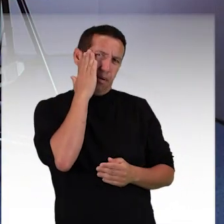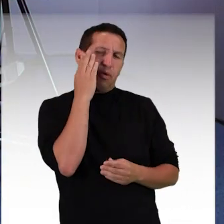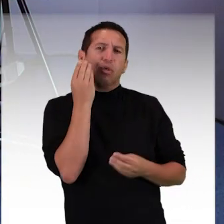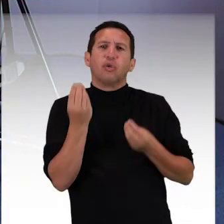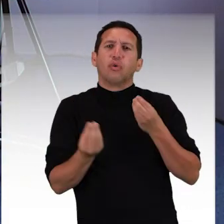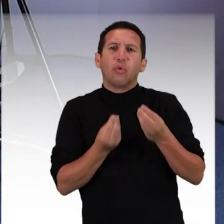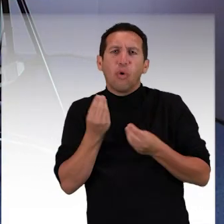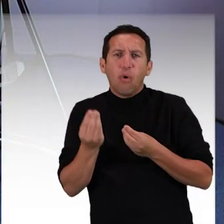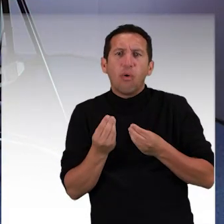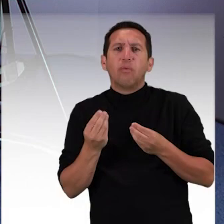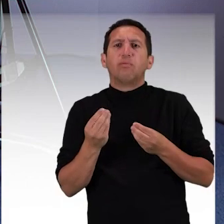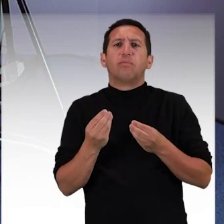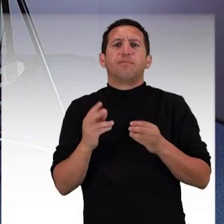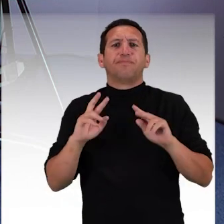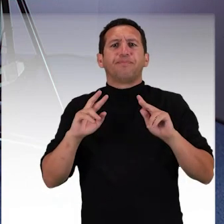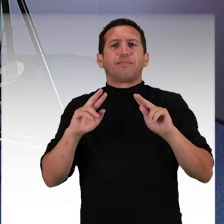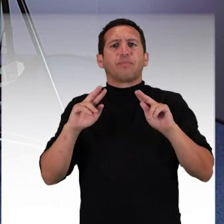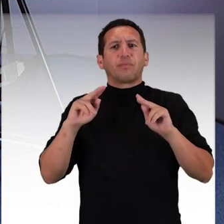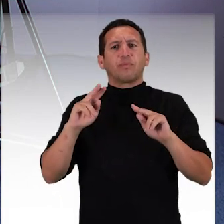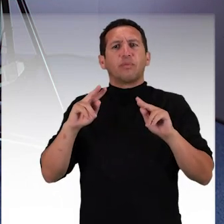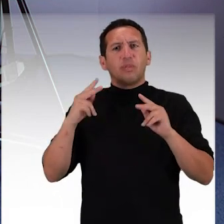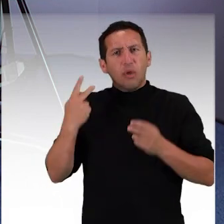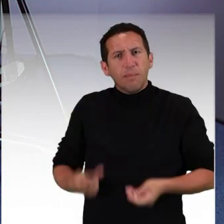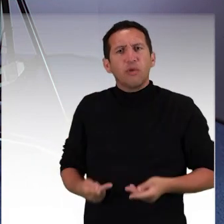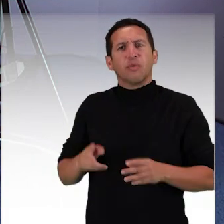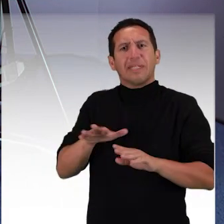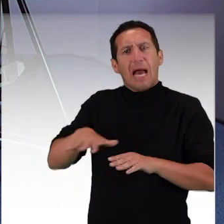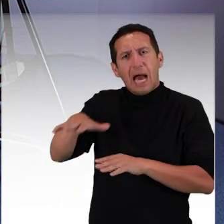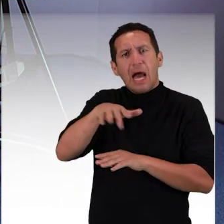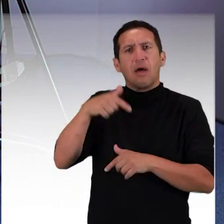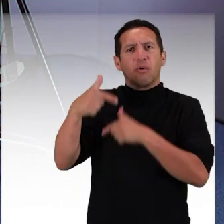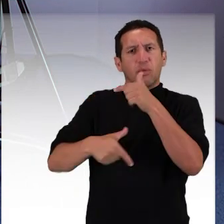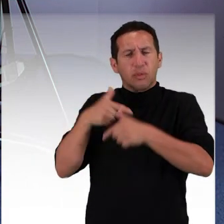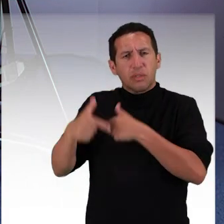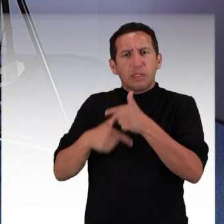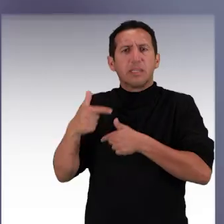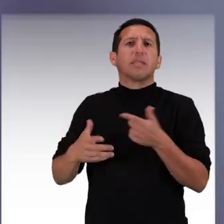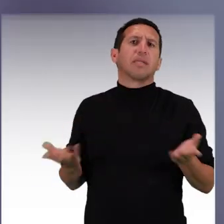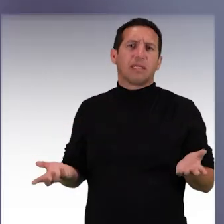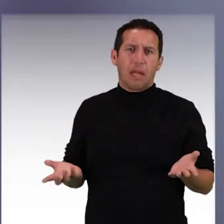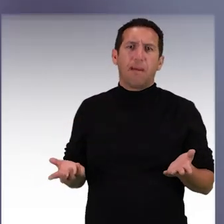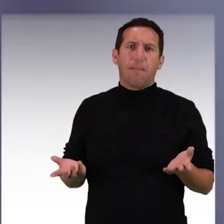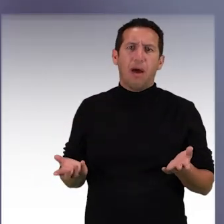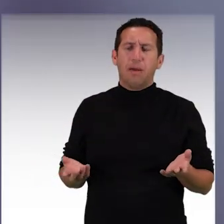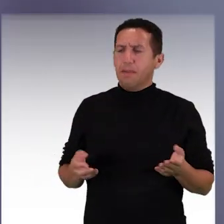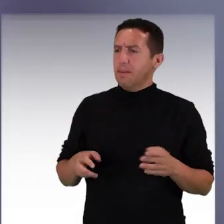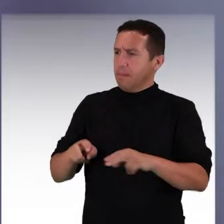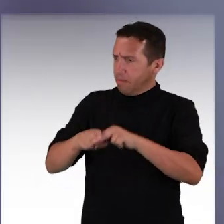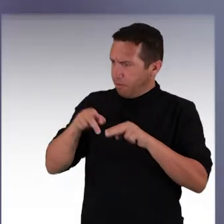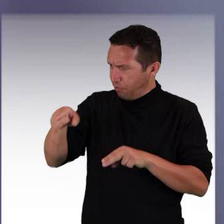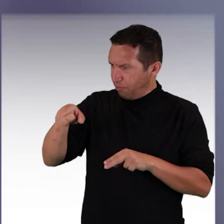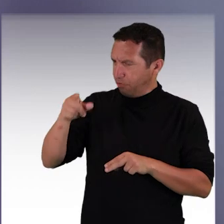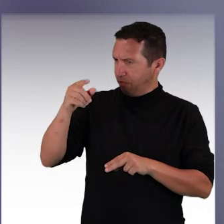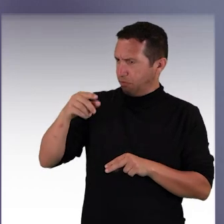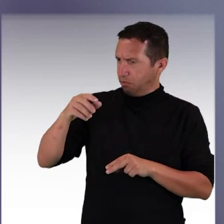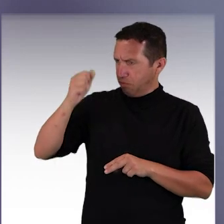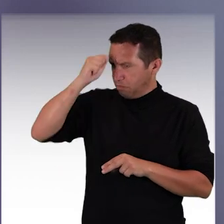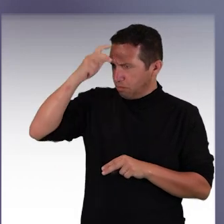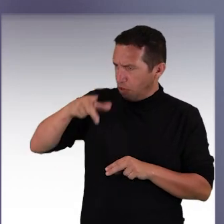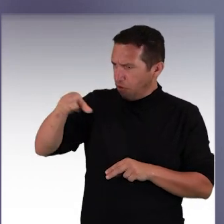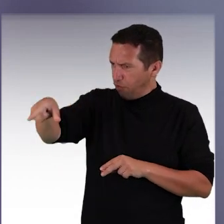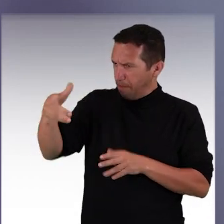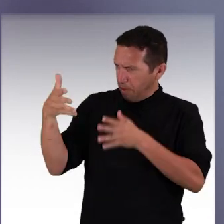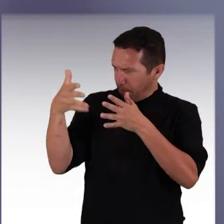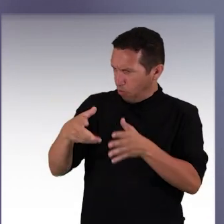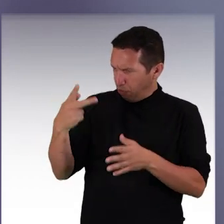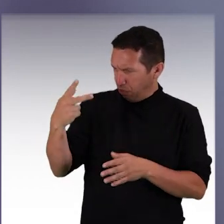reconhecimento e o o do trabalho ele tá diretamente ligado a toda a sua expertise também inclusive o